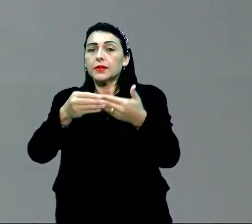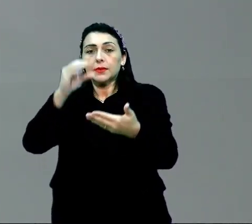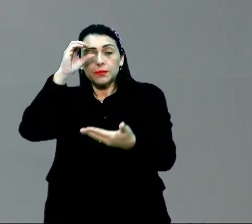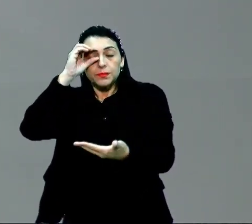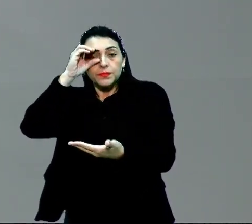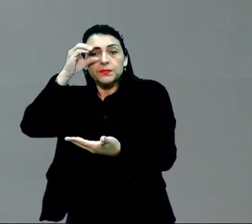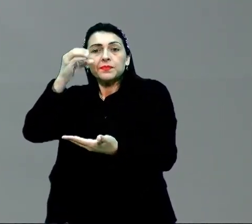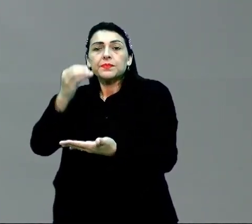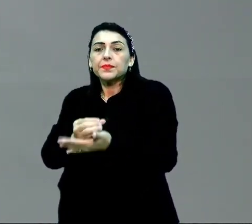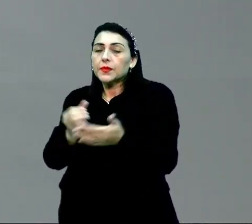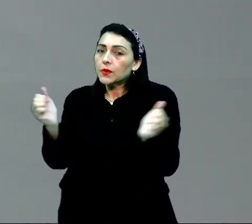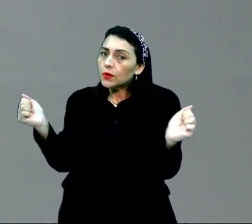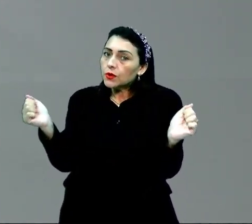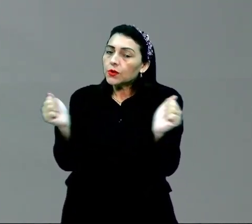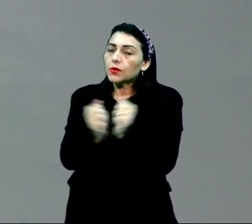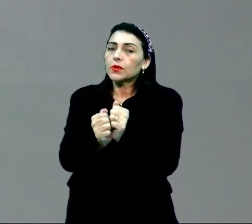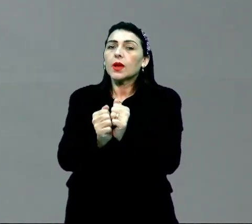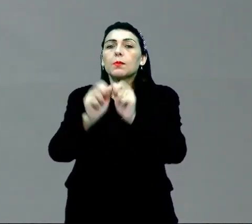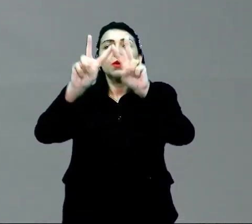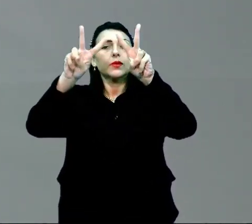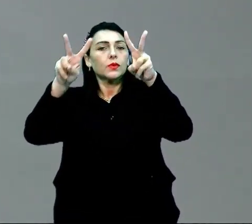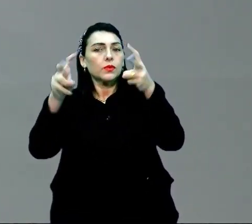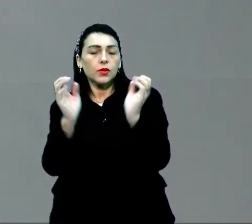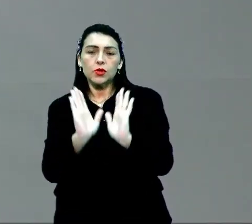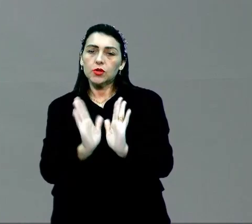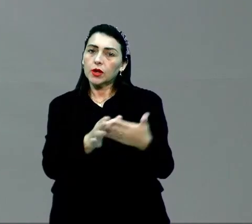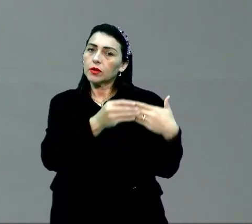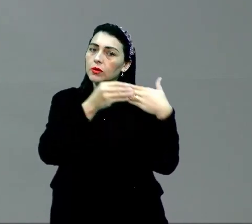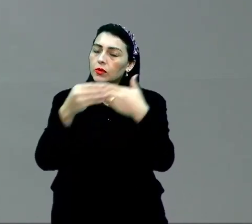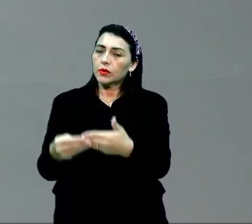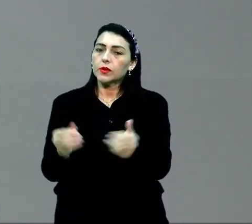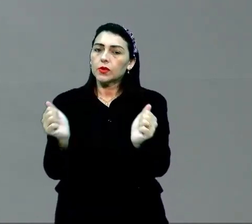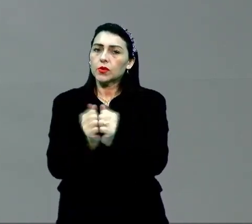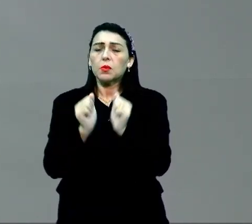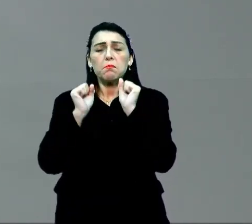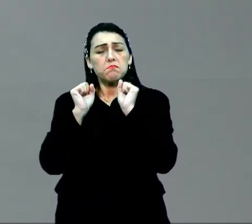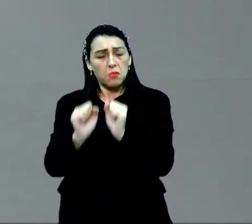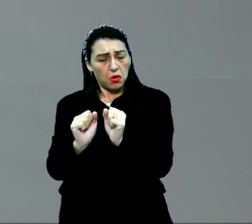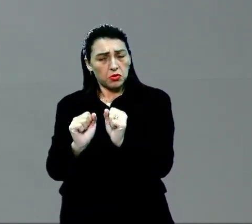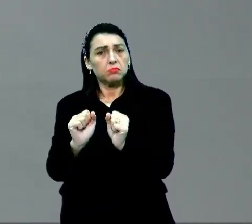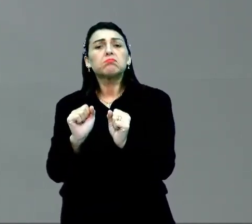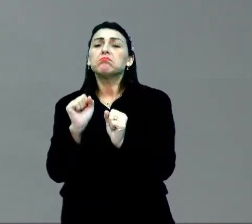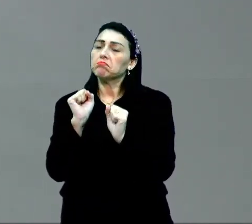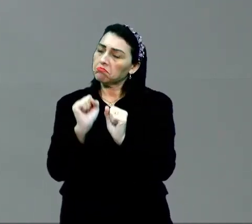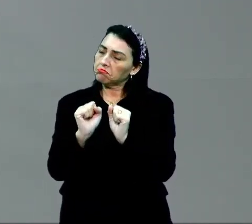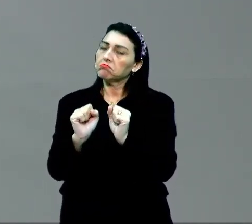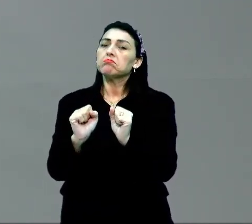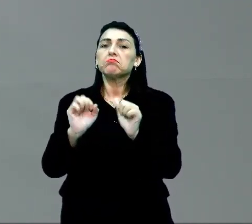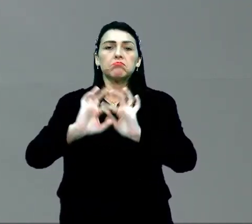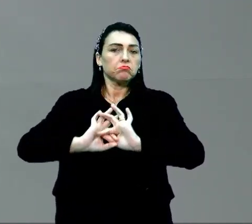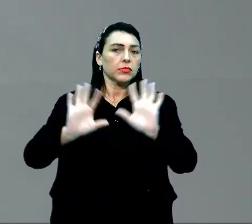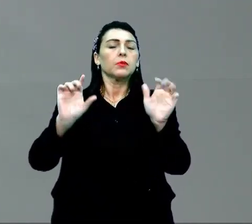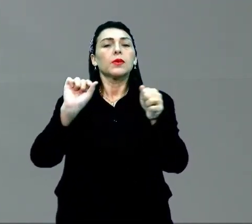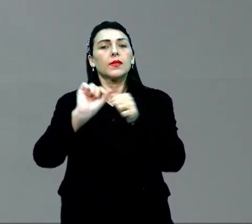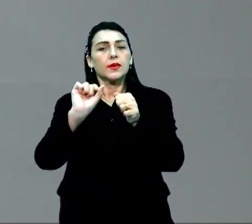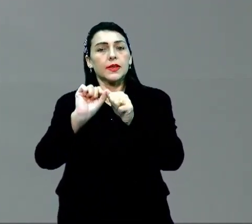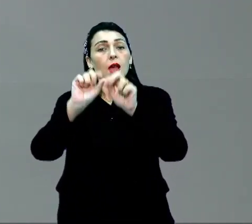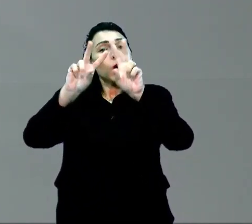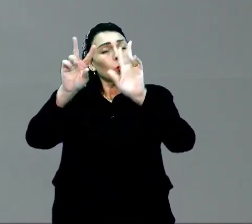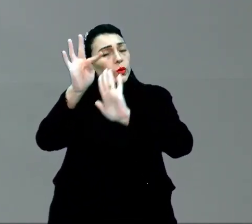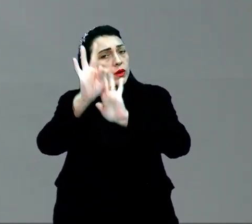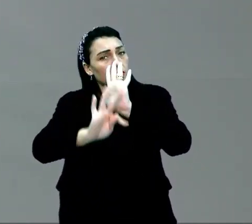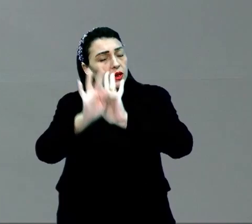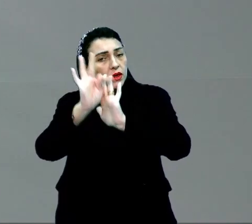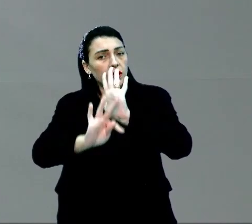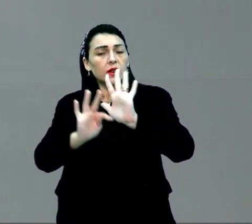teses, né? Juntamente com o tema, ela já trouxe a tese dela. Eu posso fazer isso, professora? Pode. Você pode fazer isso. O seu texto